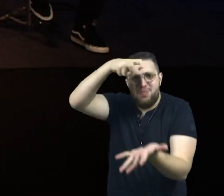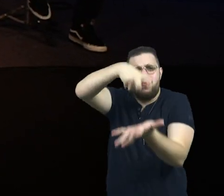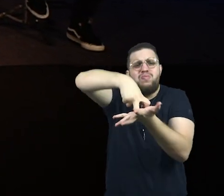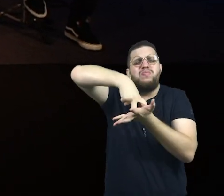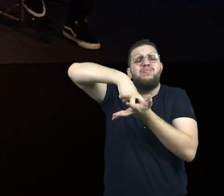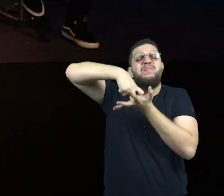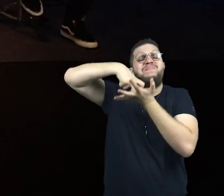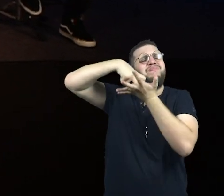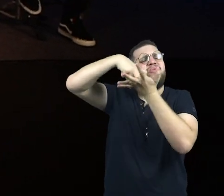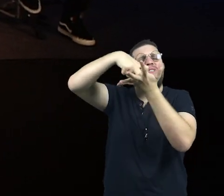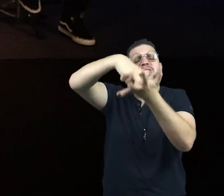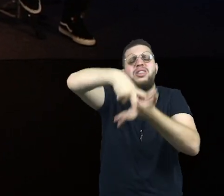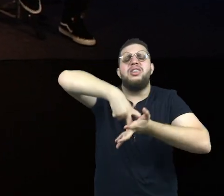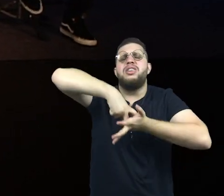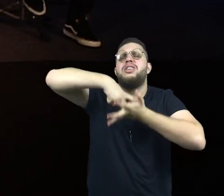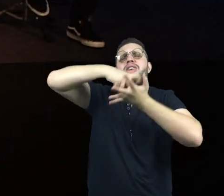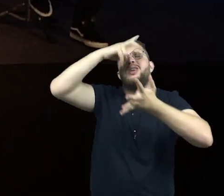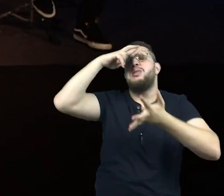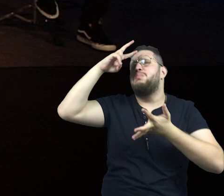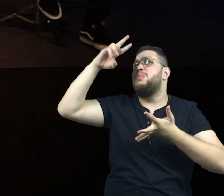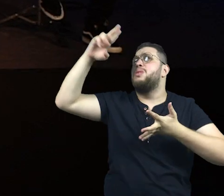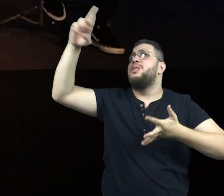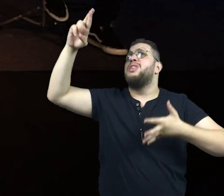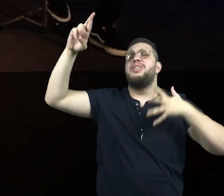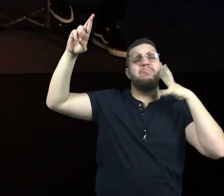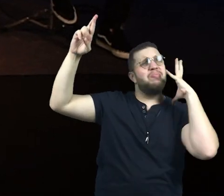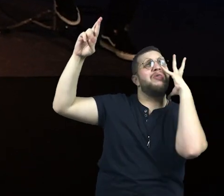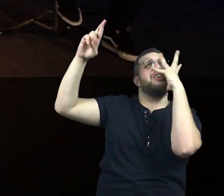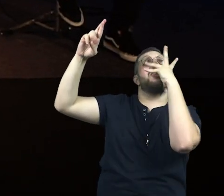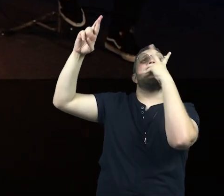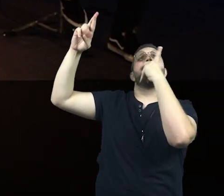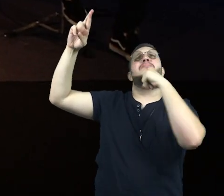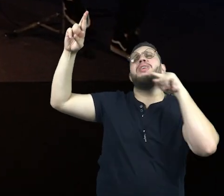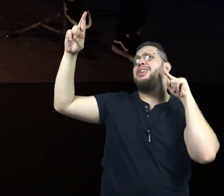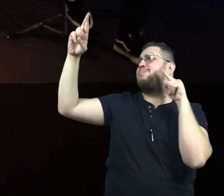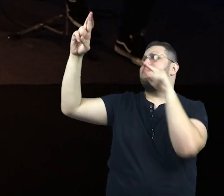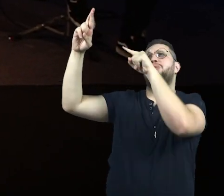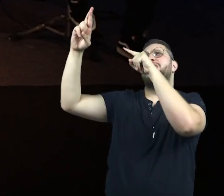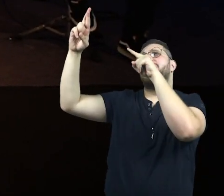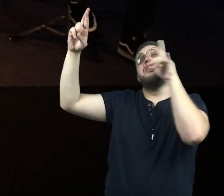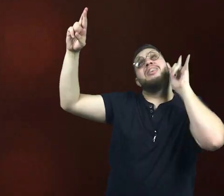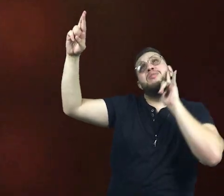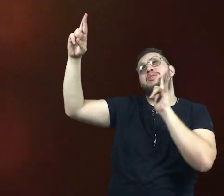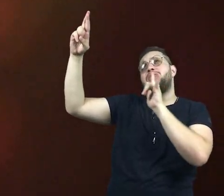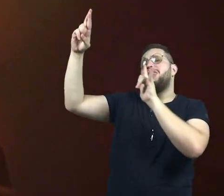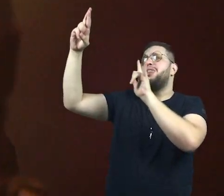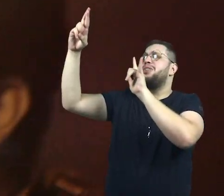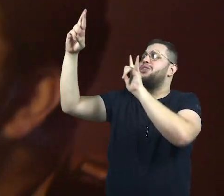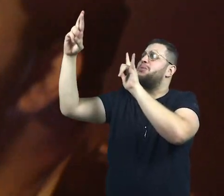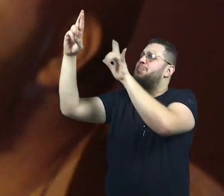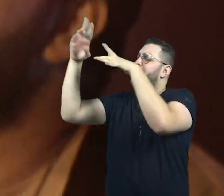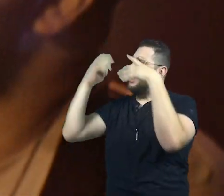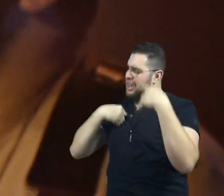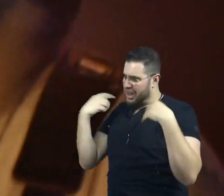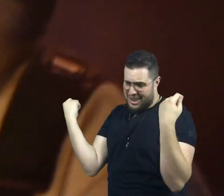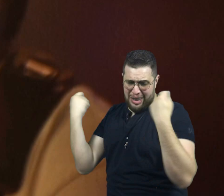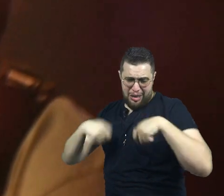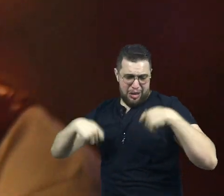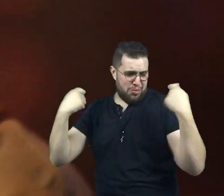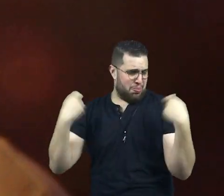derramar, dizer que te amo, me derramar, dizer